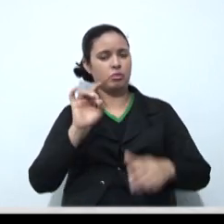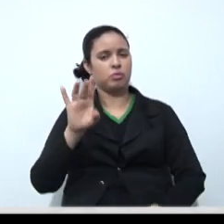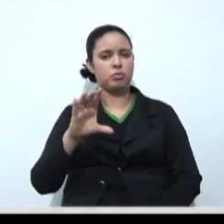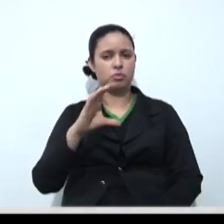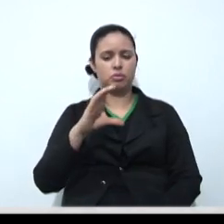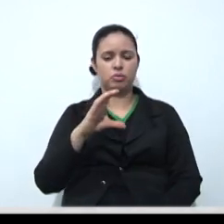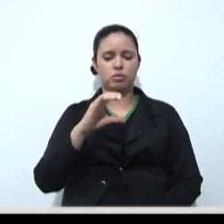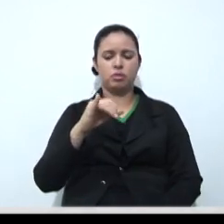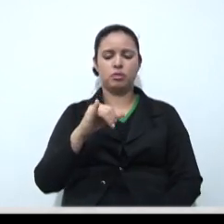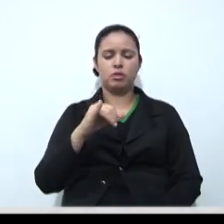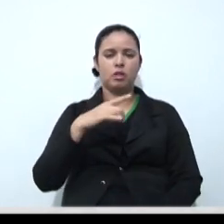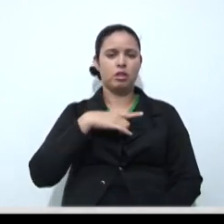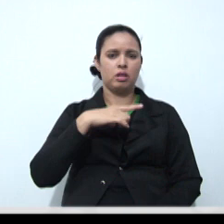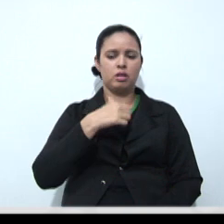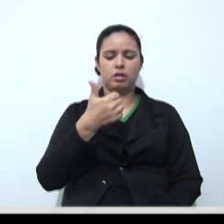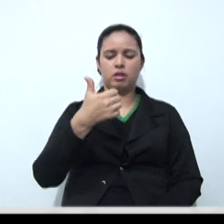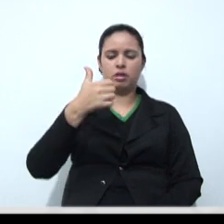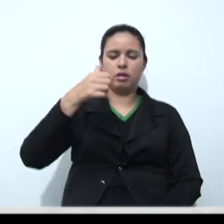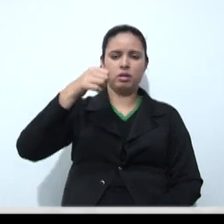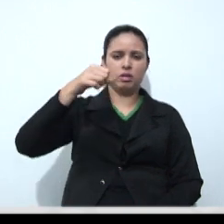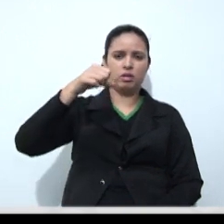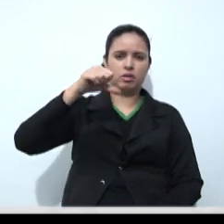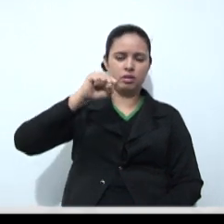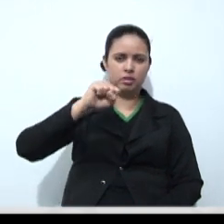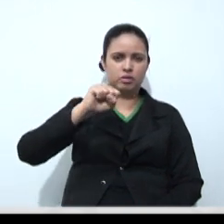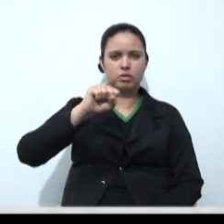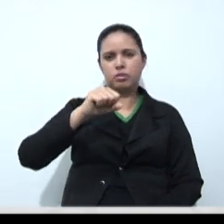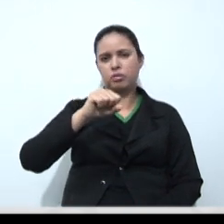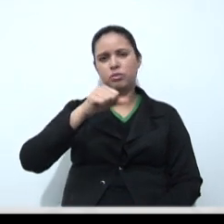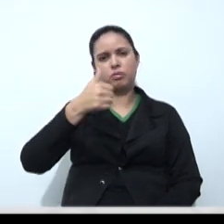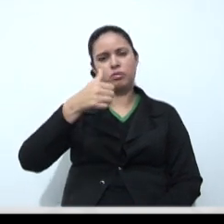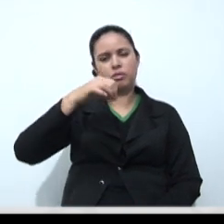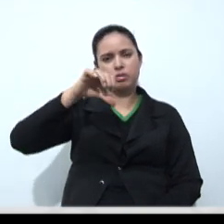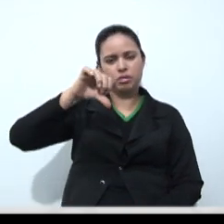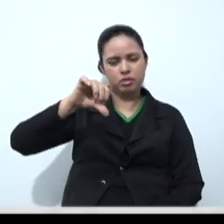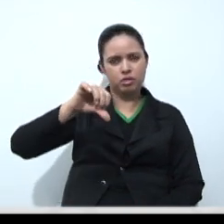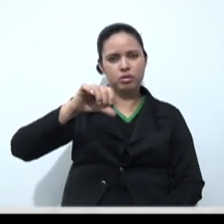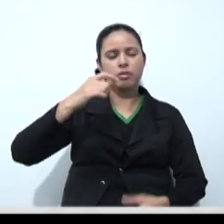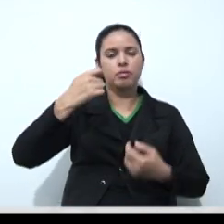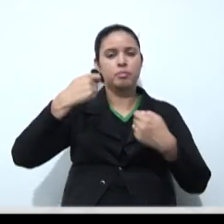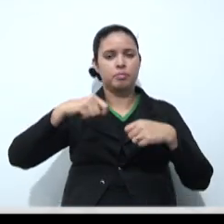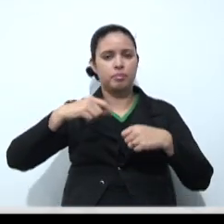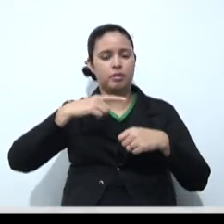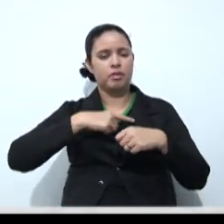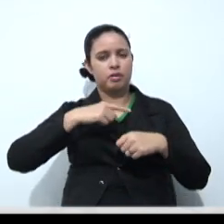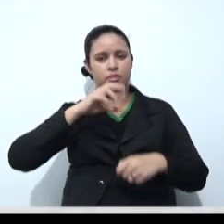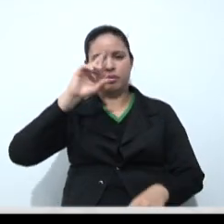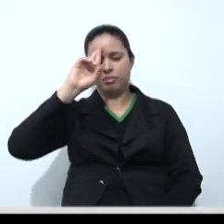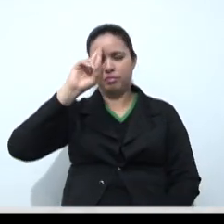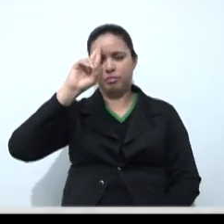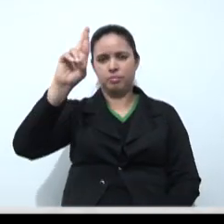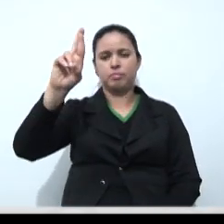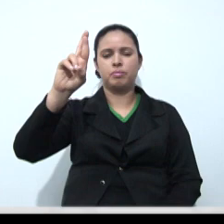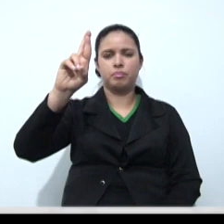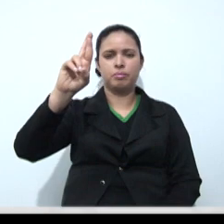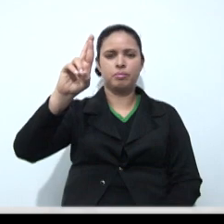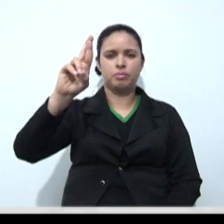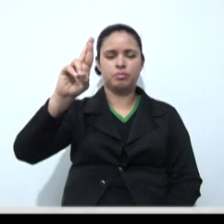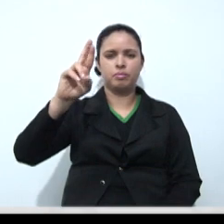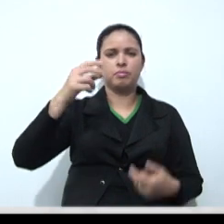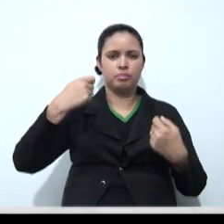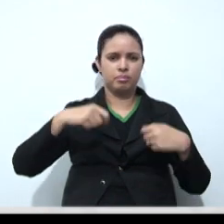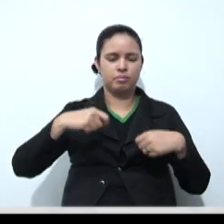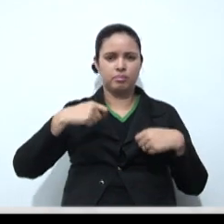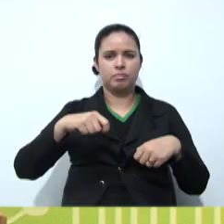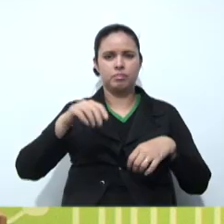As empresas que possuem menos de 20 funcionários devem nomear um responsável que cumprirá as ações devidas